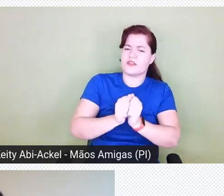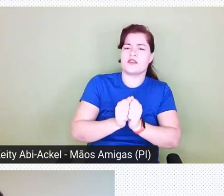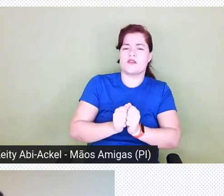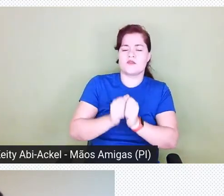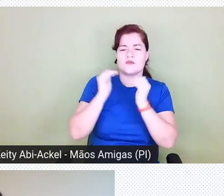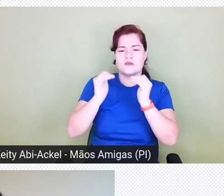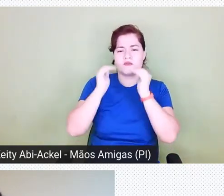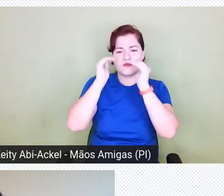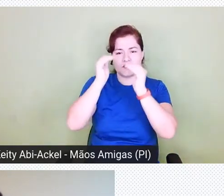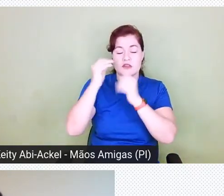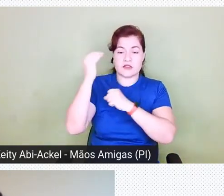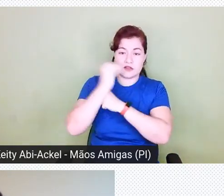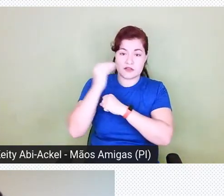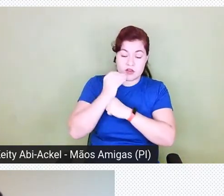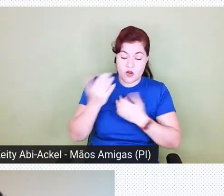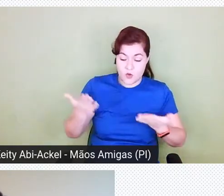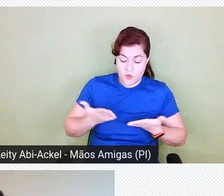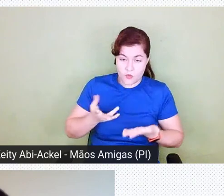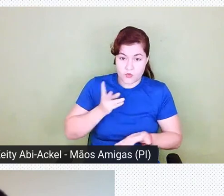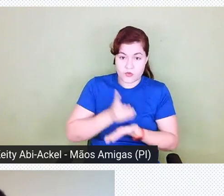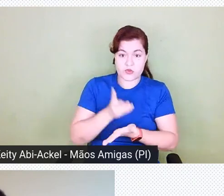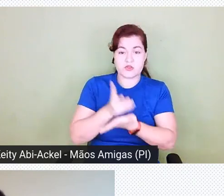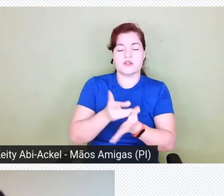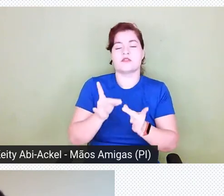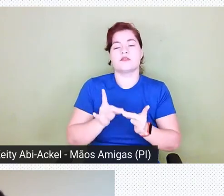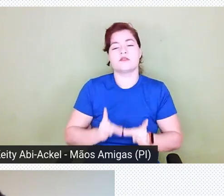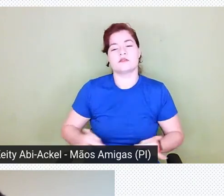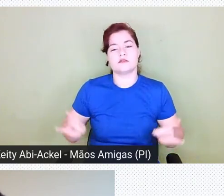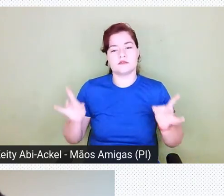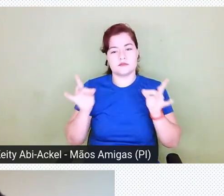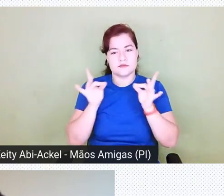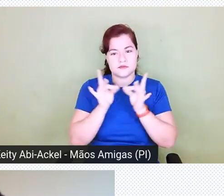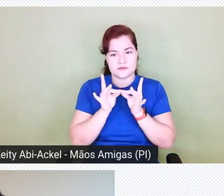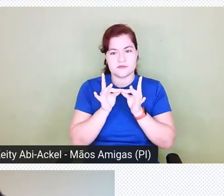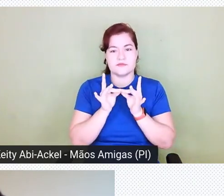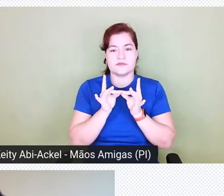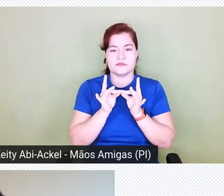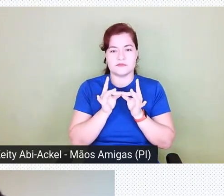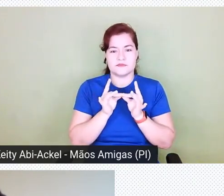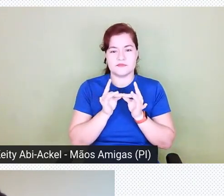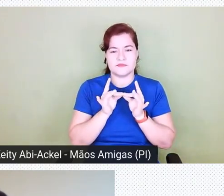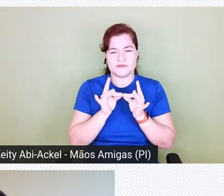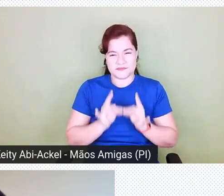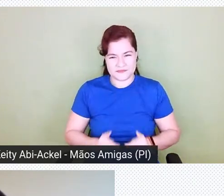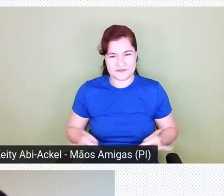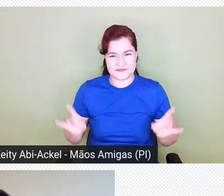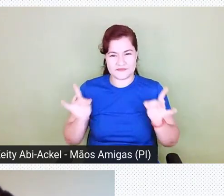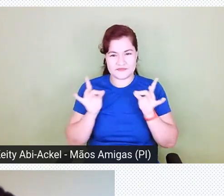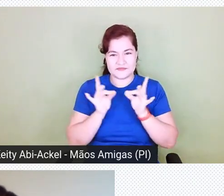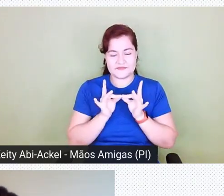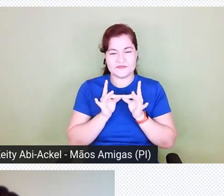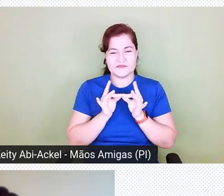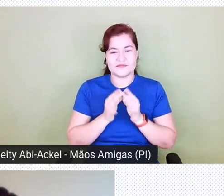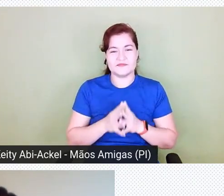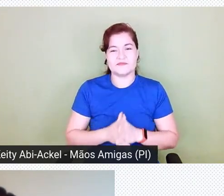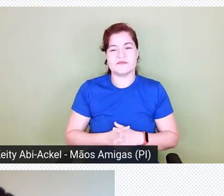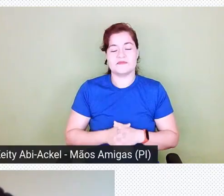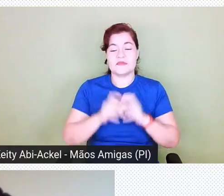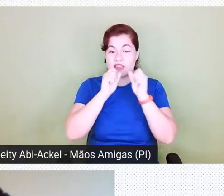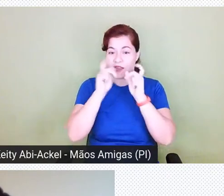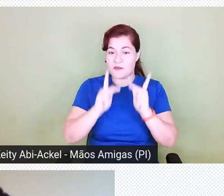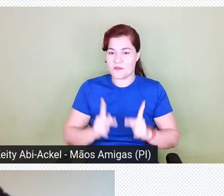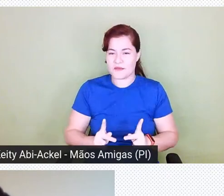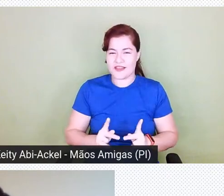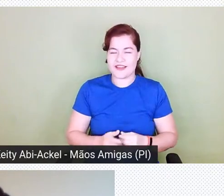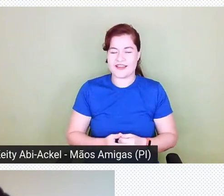nos ampara hoje, agora e sempre. Que assim seja. Assim seja. Muita paz,